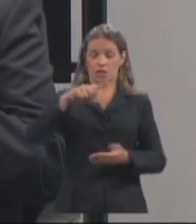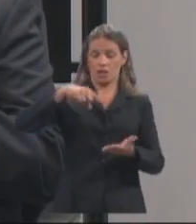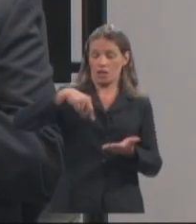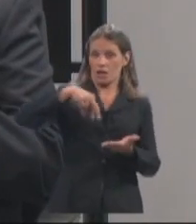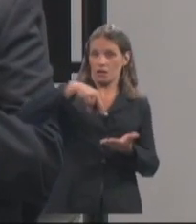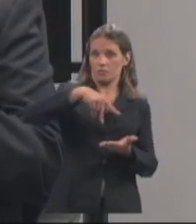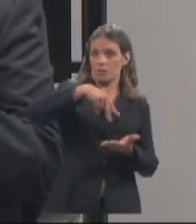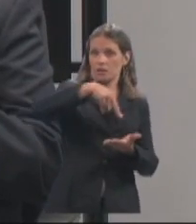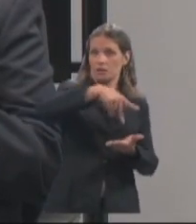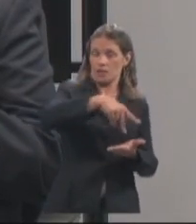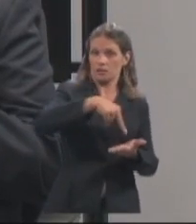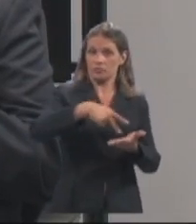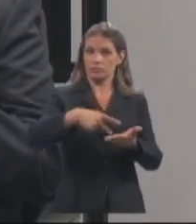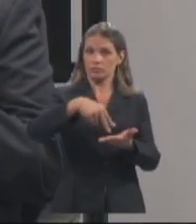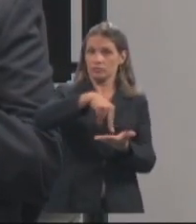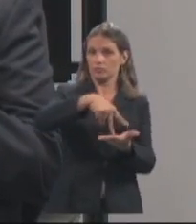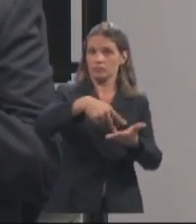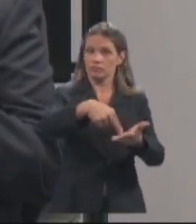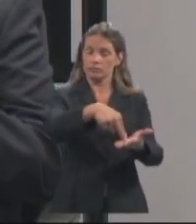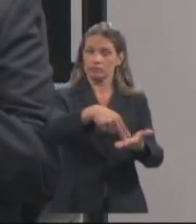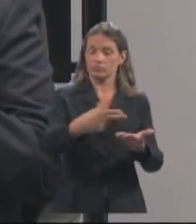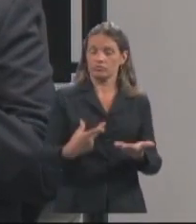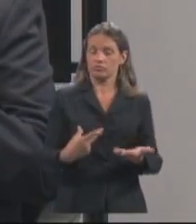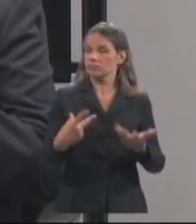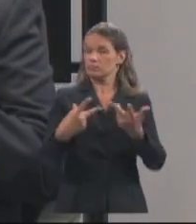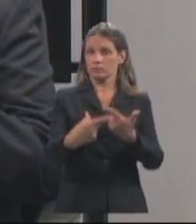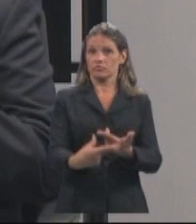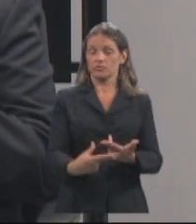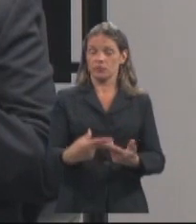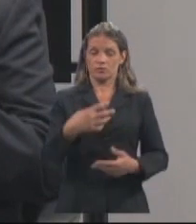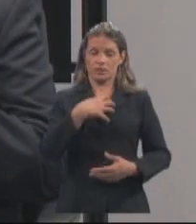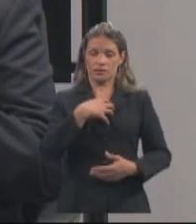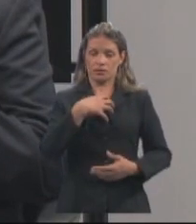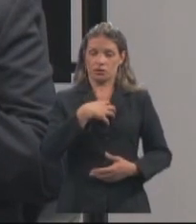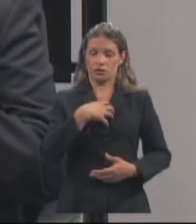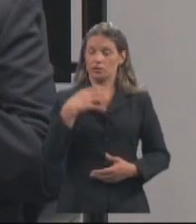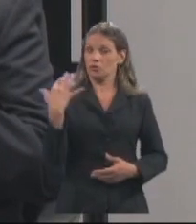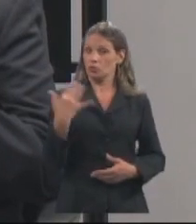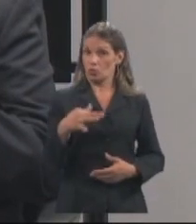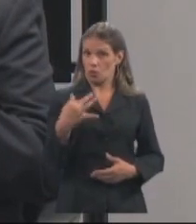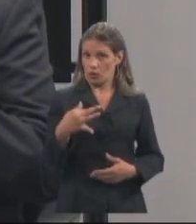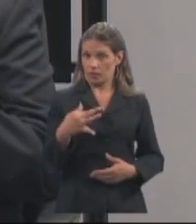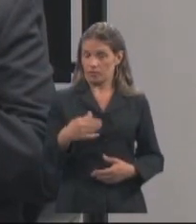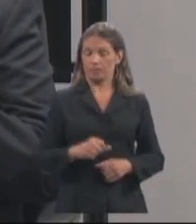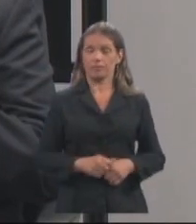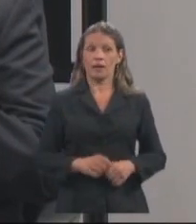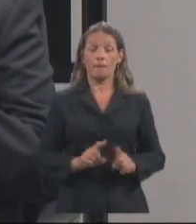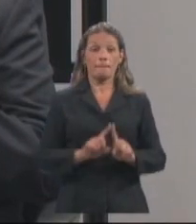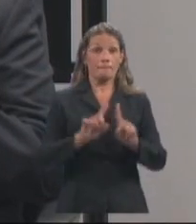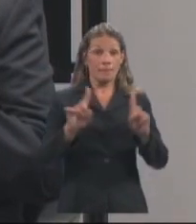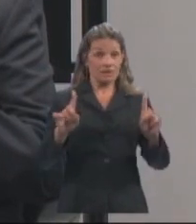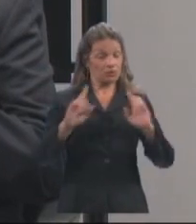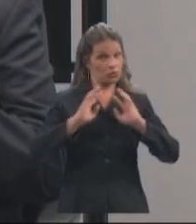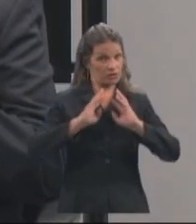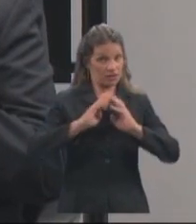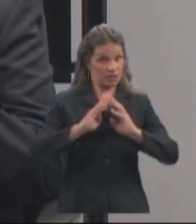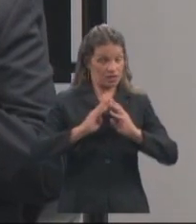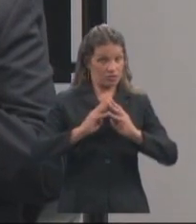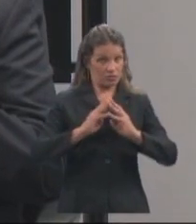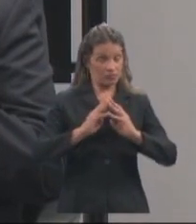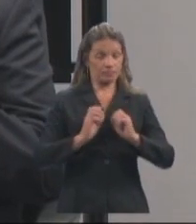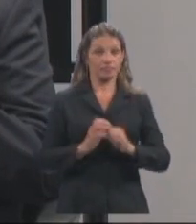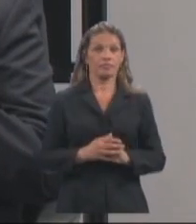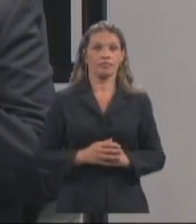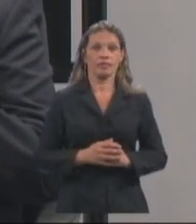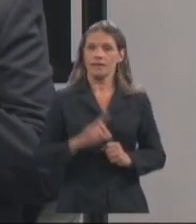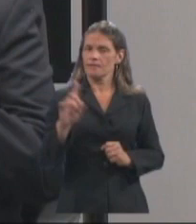ficar trôpego tu vai caminhar com dificuldade tu vai sentir dor no caso do do cérebro o cérebro